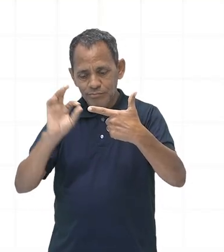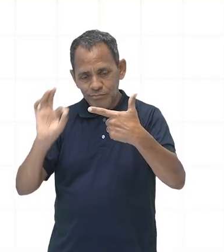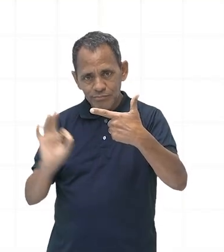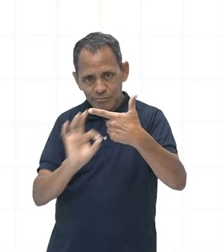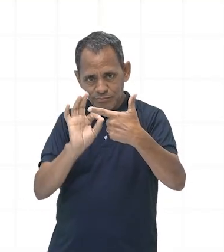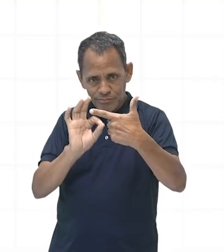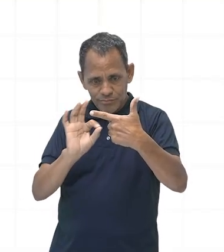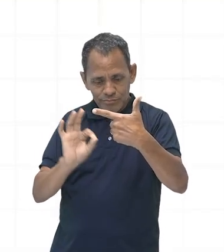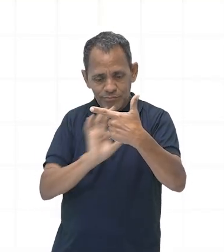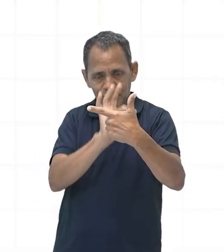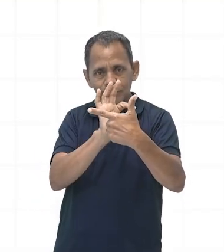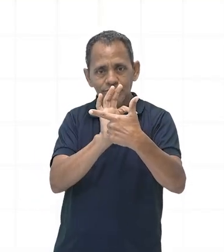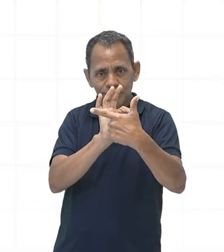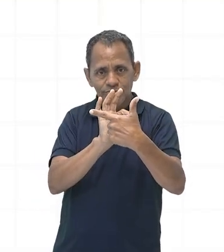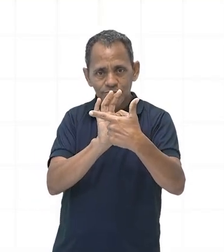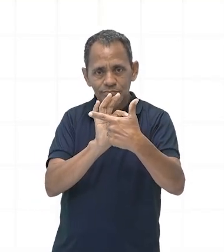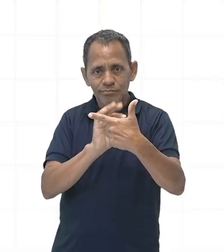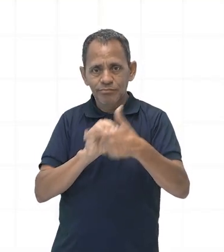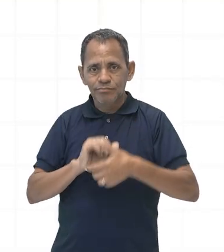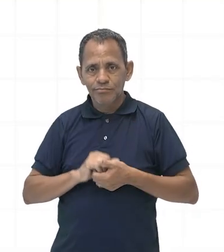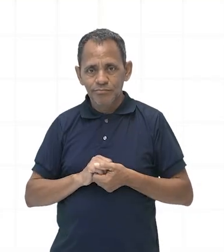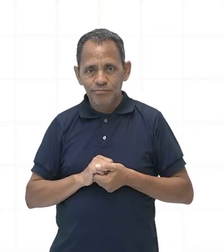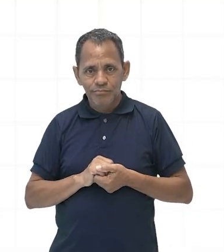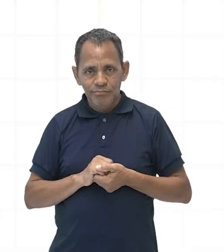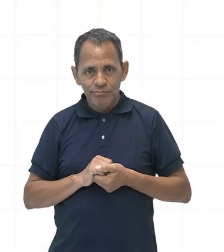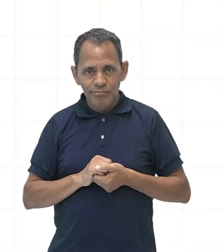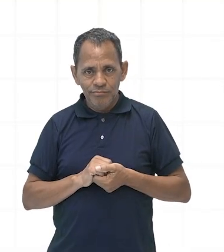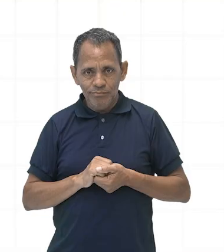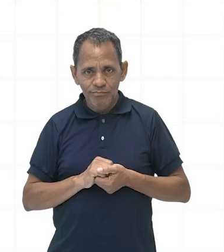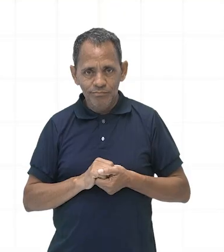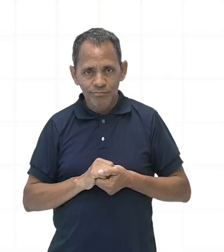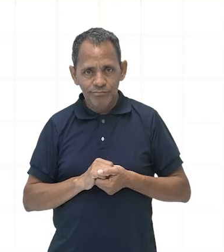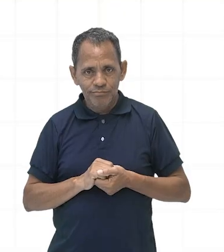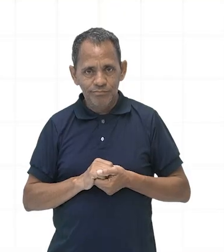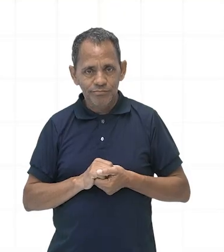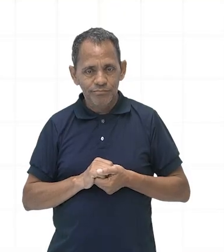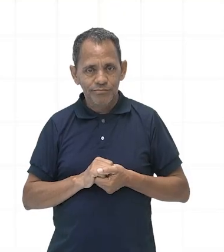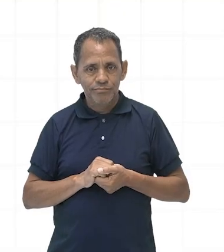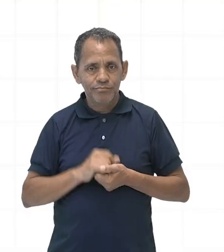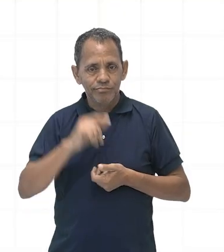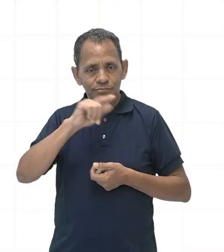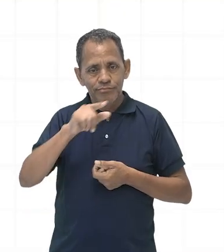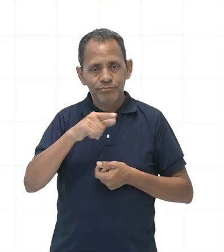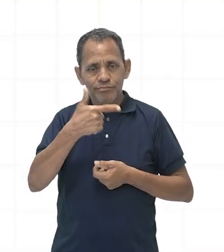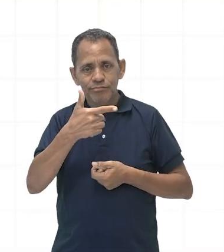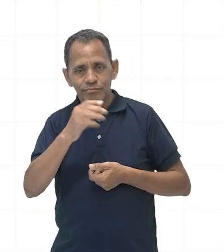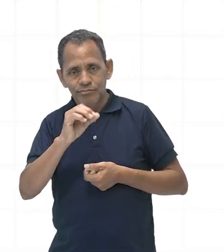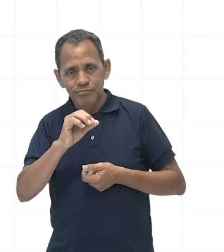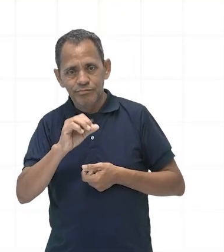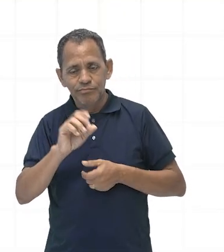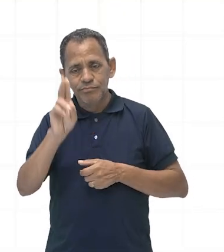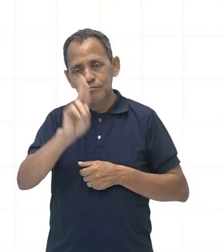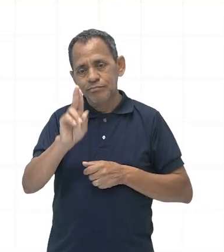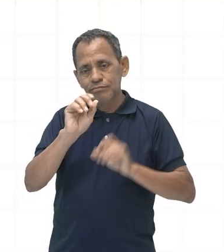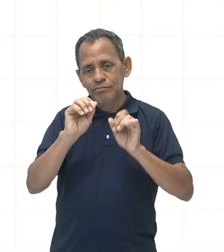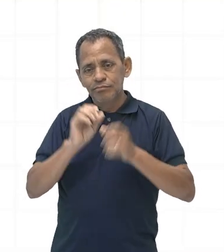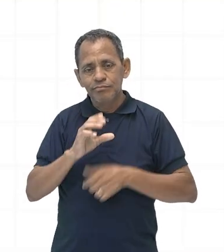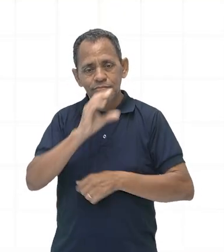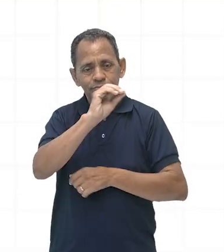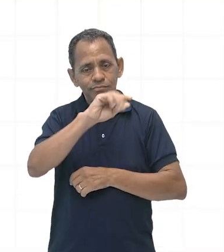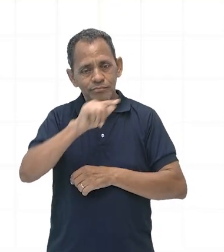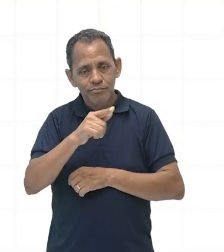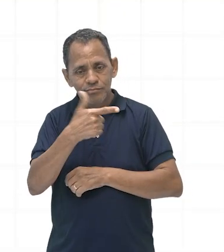andar 2 vezes com a vírgula para frente. Então vai ficar vírgula 20. Não existe esse número, então a gente vai usar